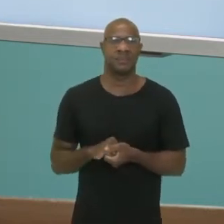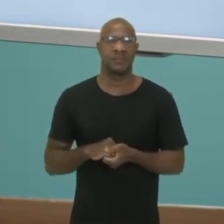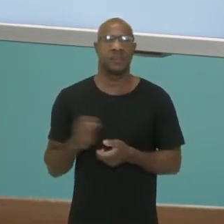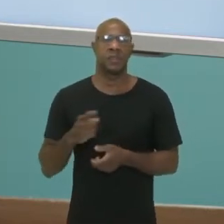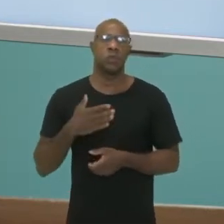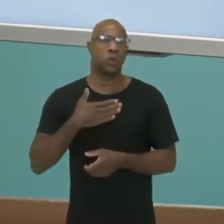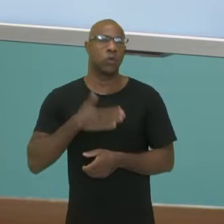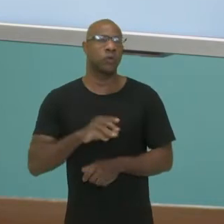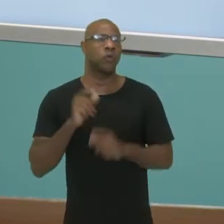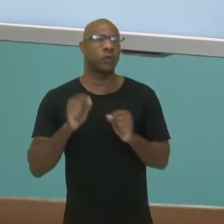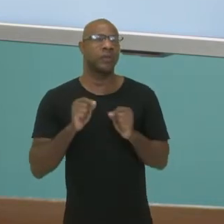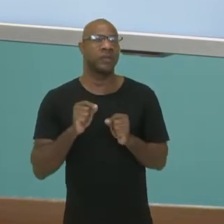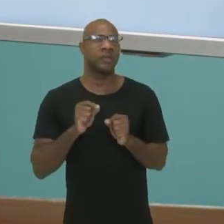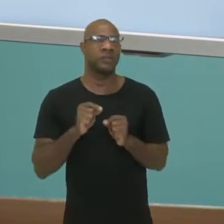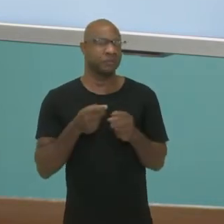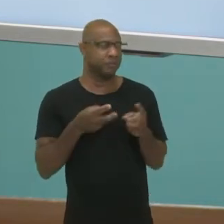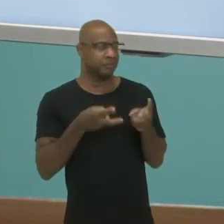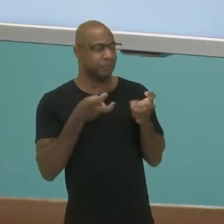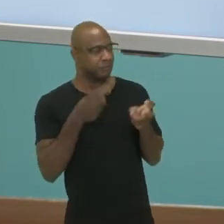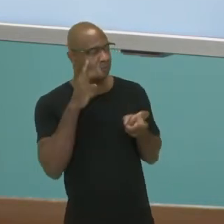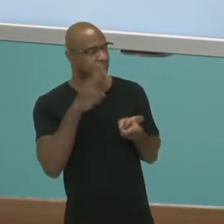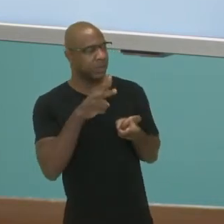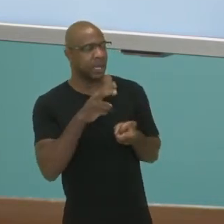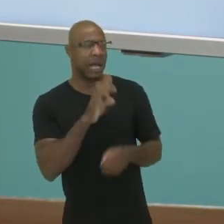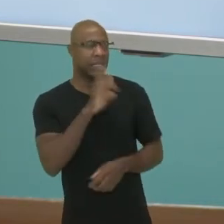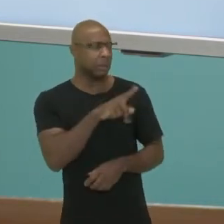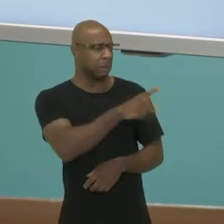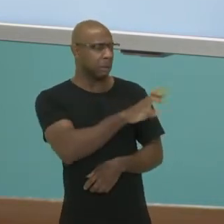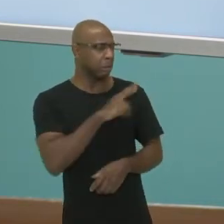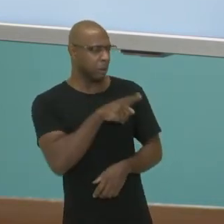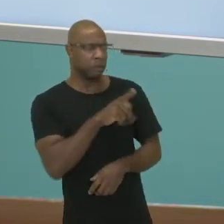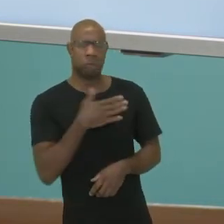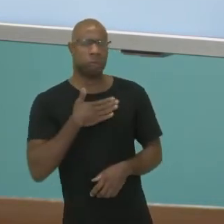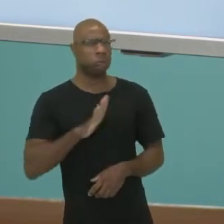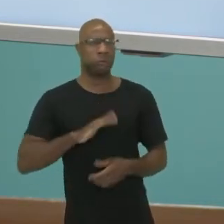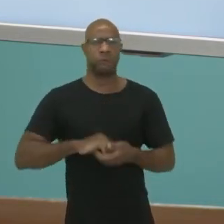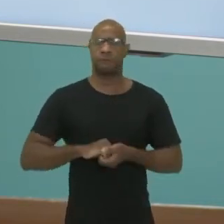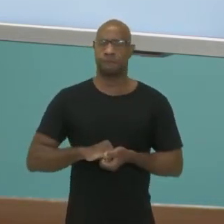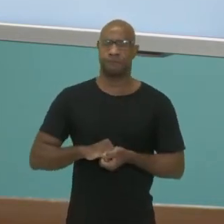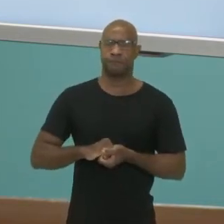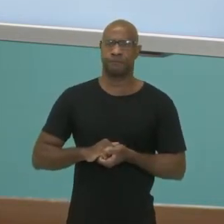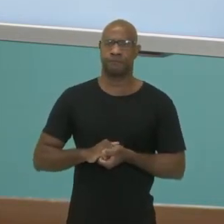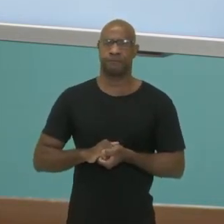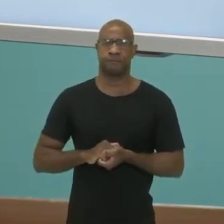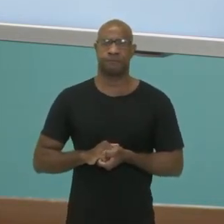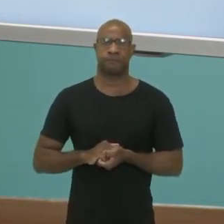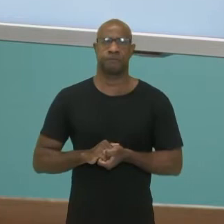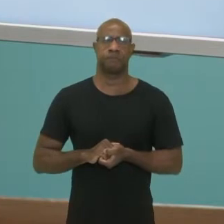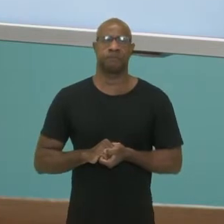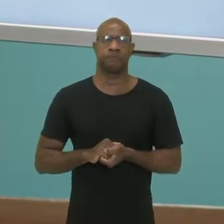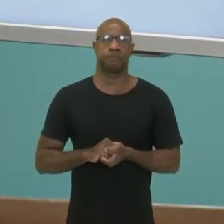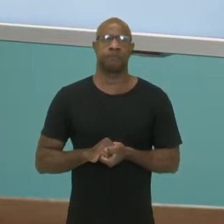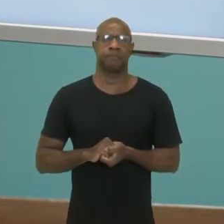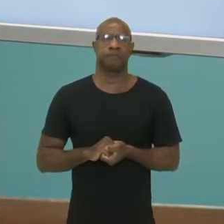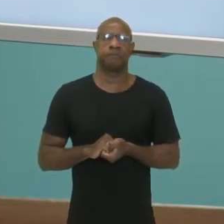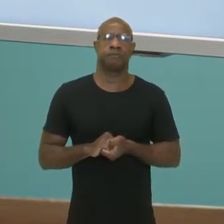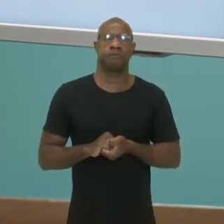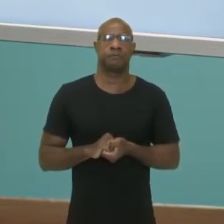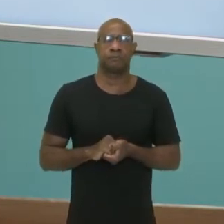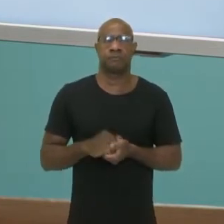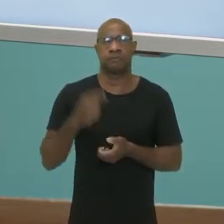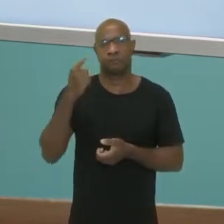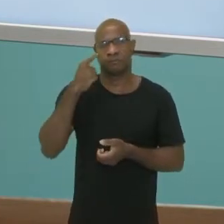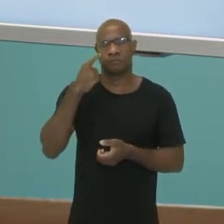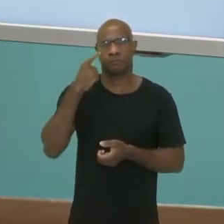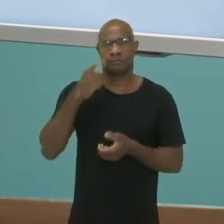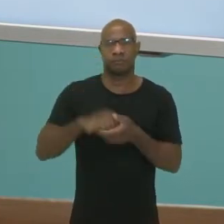gostou de ouvir a resposta aí da sua amiga. Tá vendo? Então vamos aqui analisar, pegar um